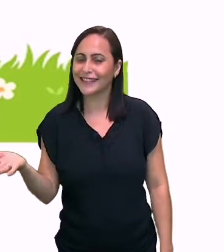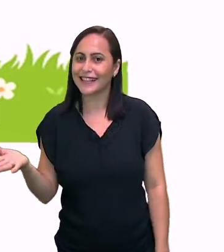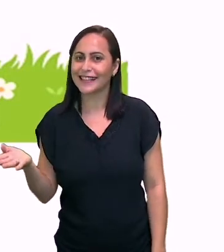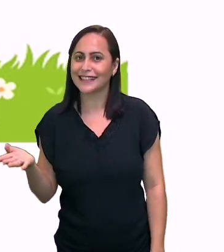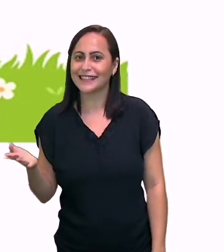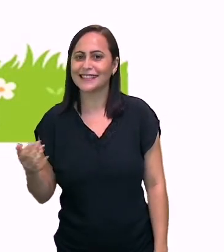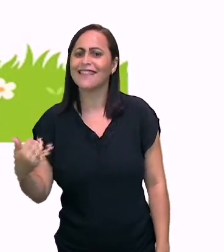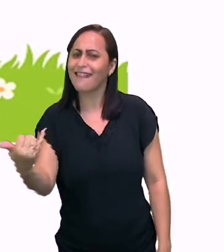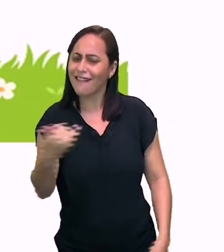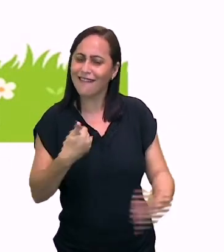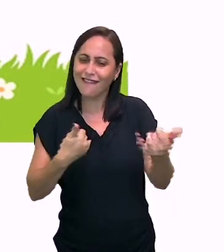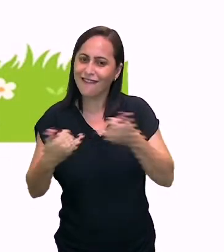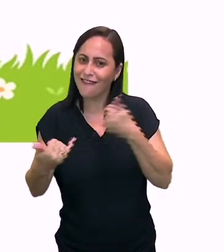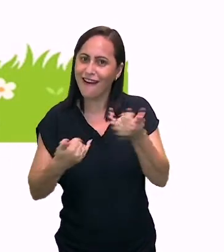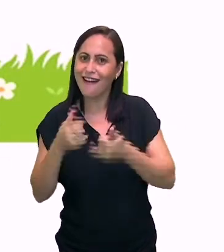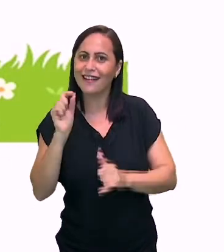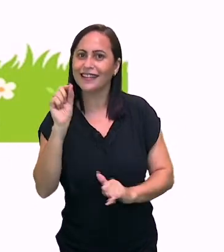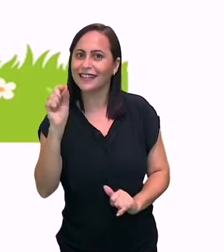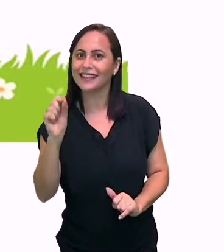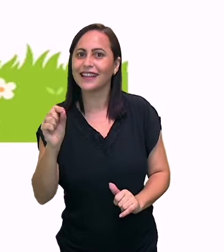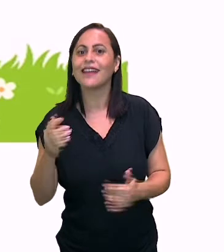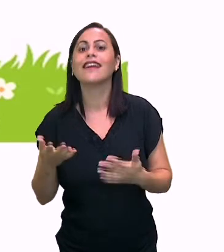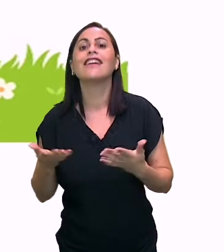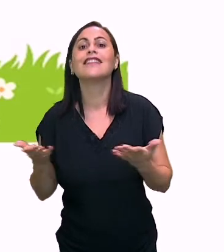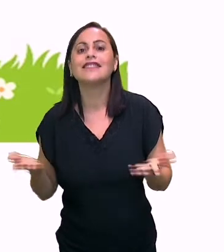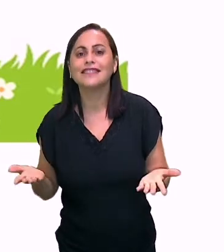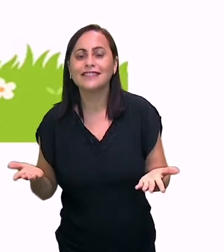me diga quem vocês são. Quem?